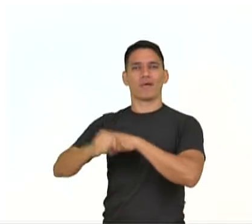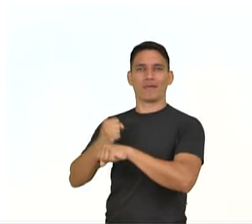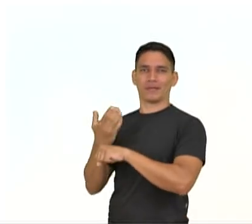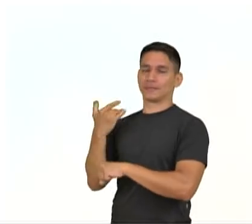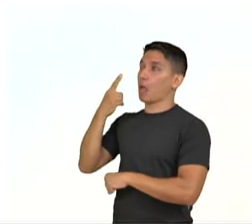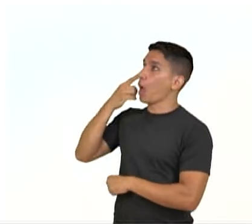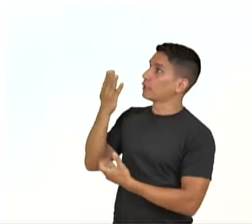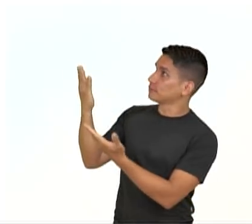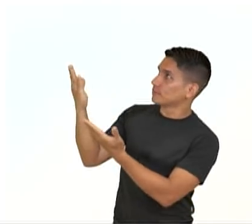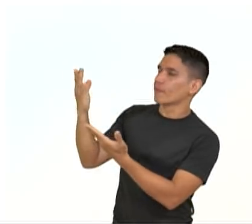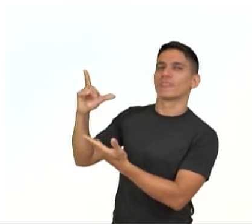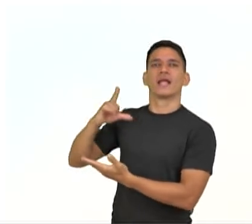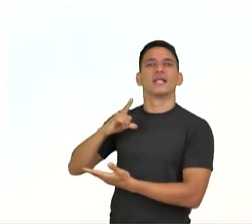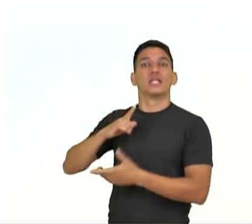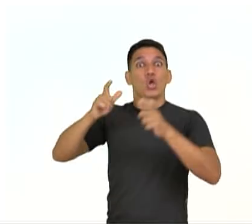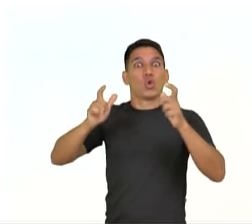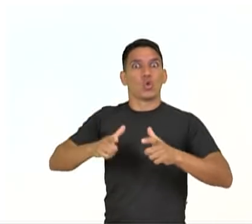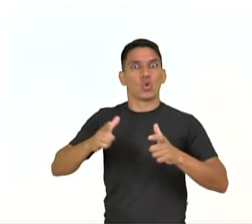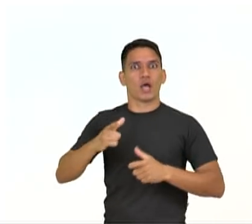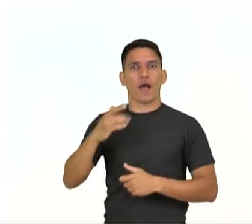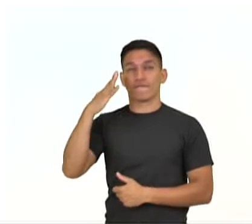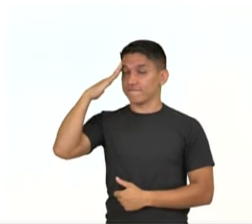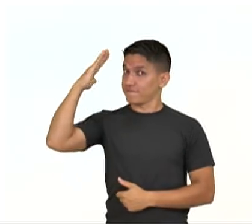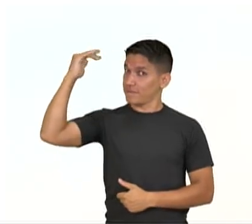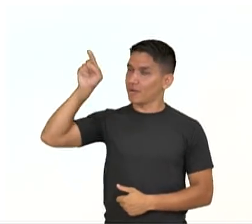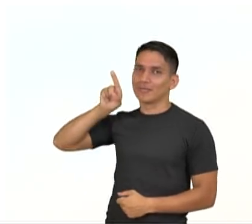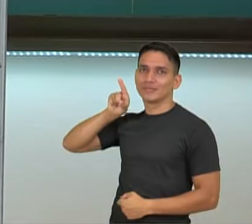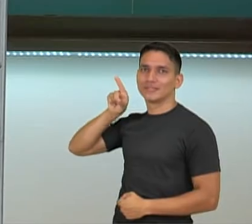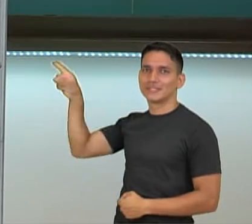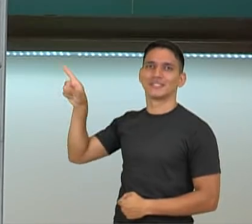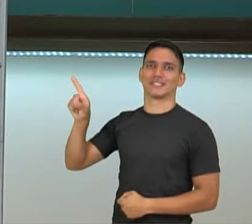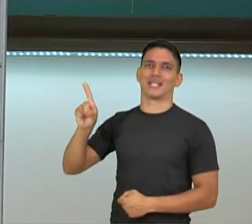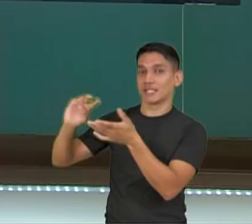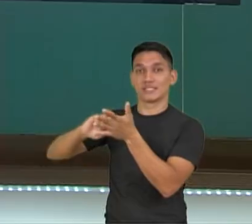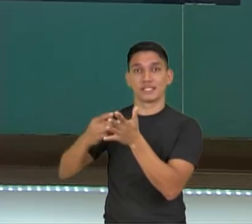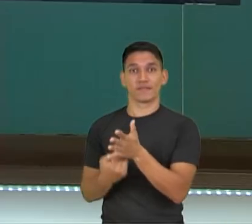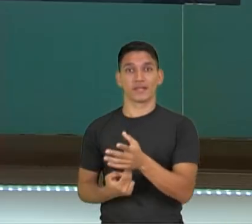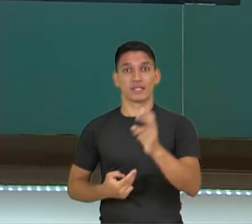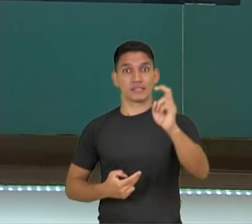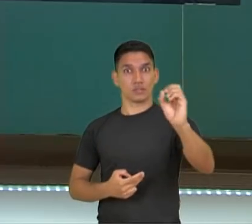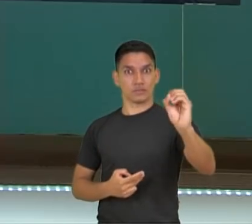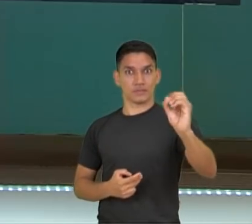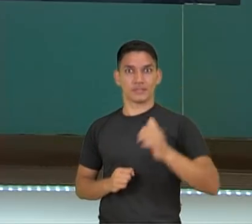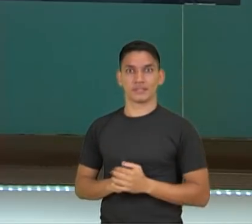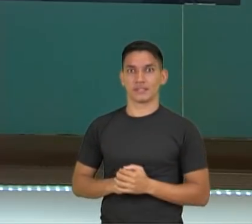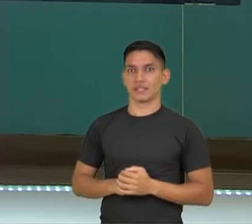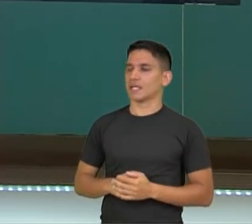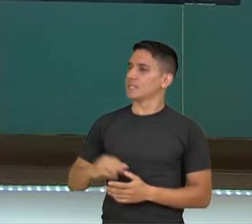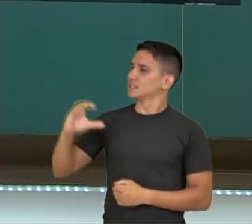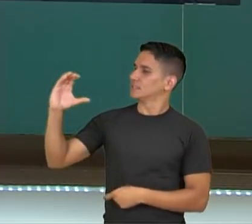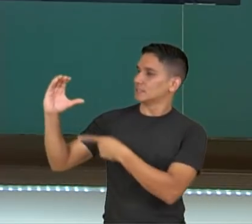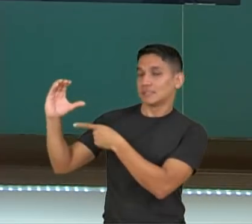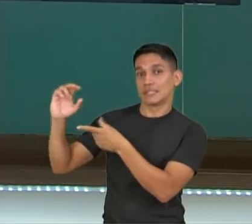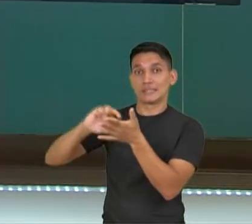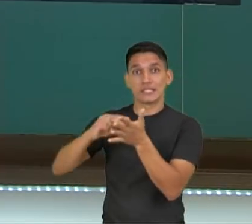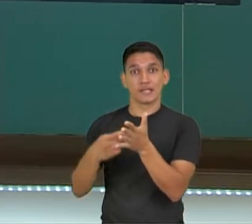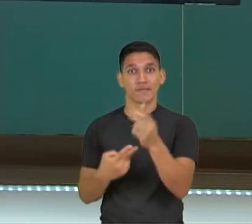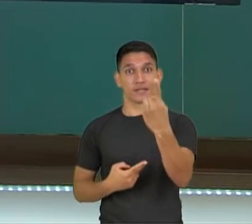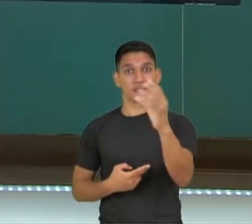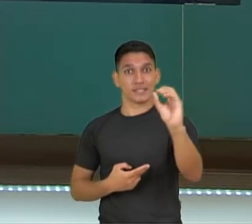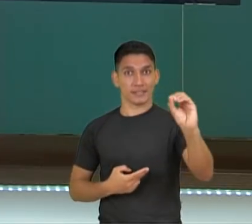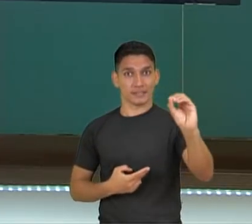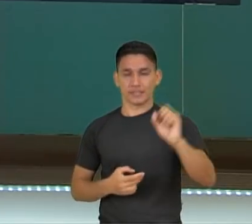né? Roma existe, mas a civilização romana que usava esse sistema de numeração viveu há 2000 anos